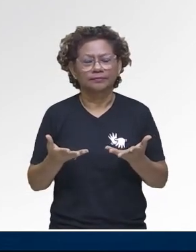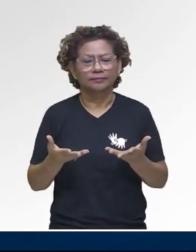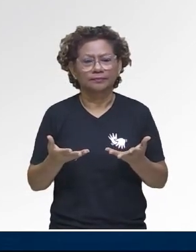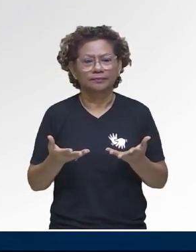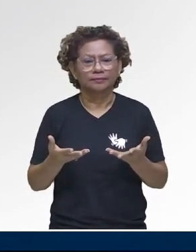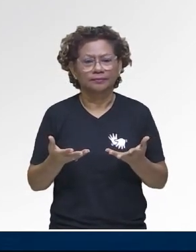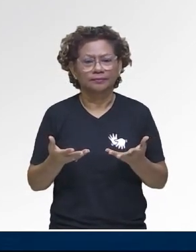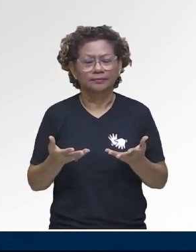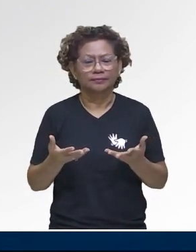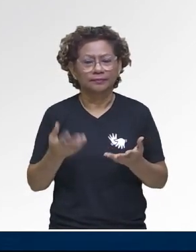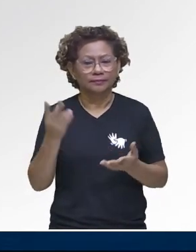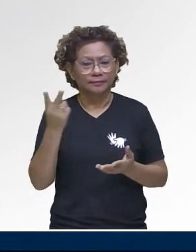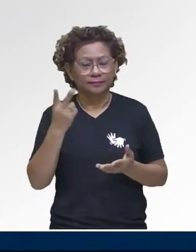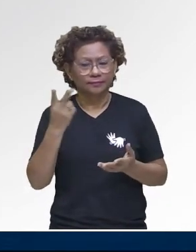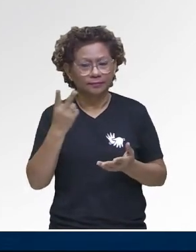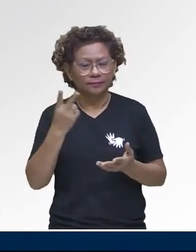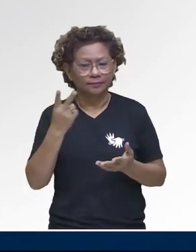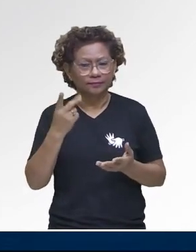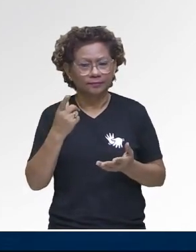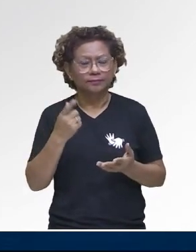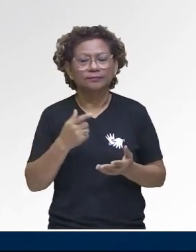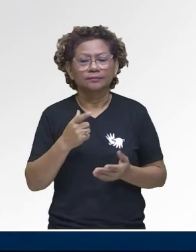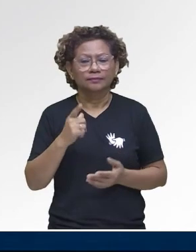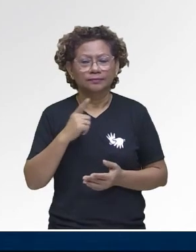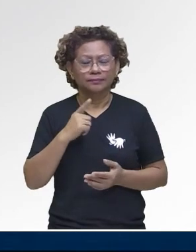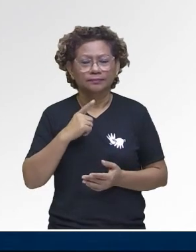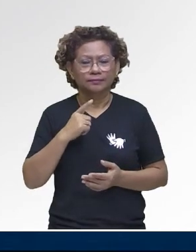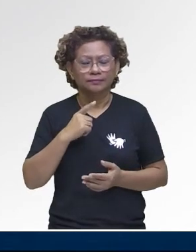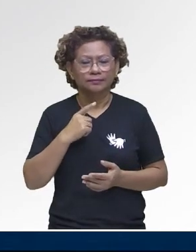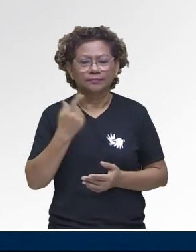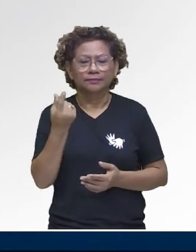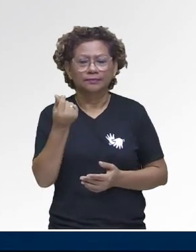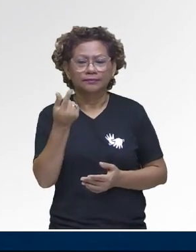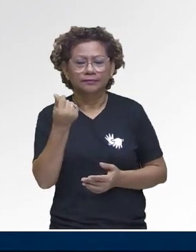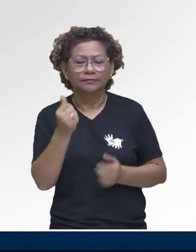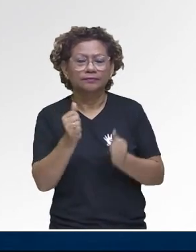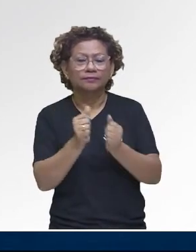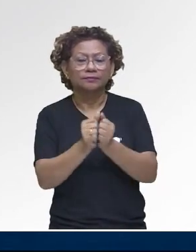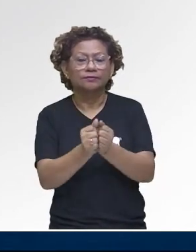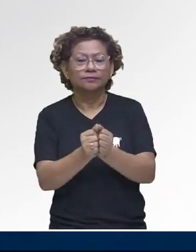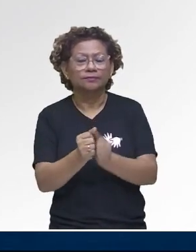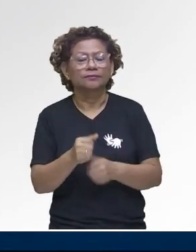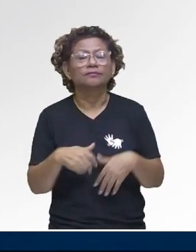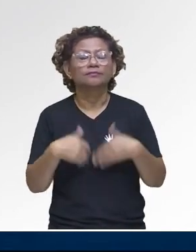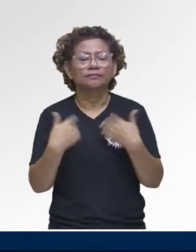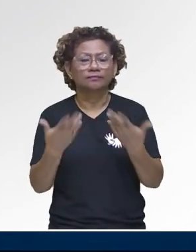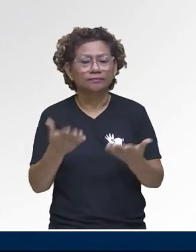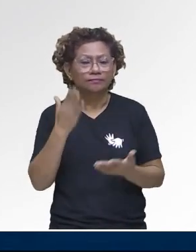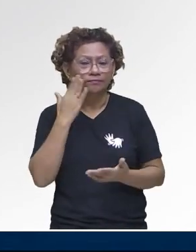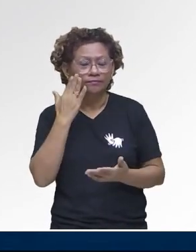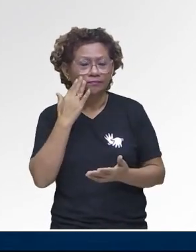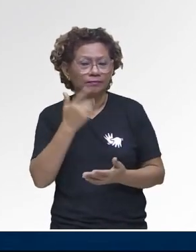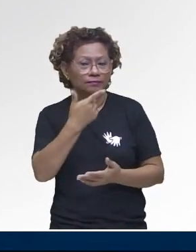vamos aqui somar os dois valores, ok? Então, vamos armar aqui outro cálculo da